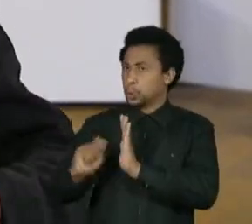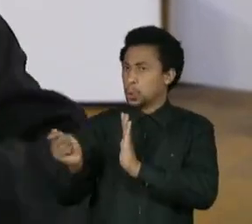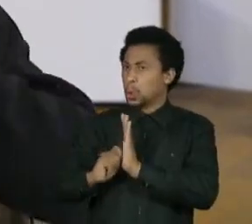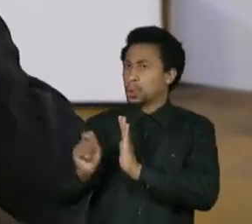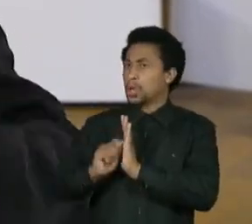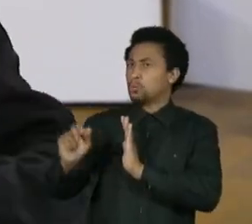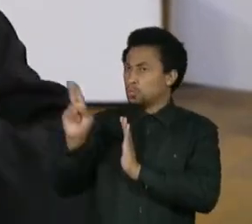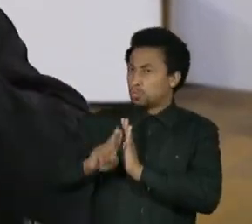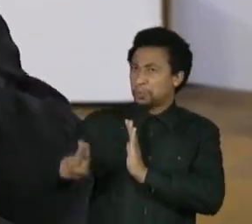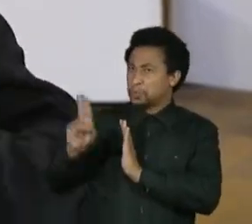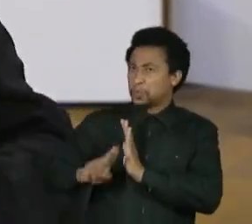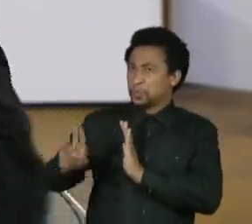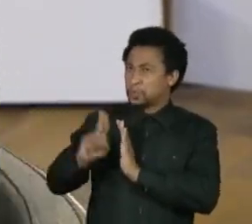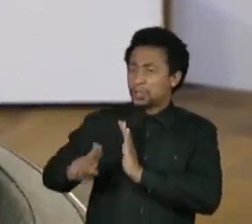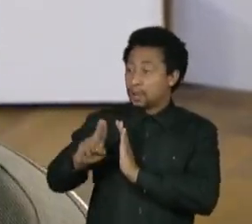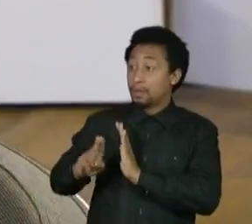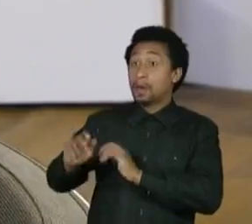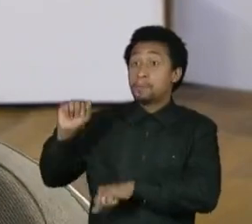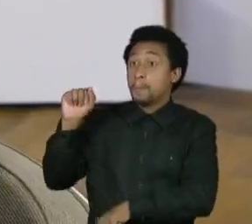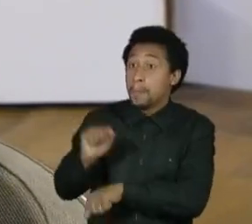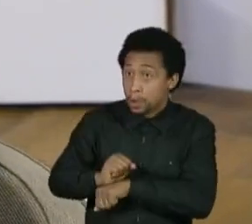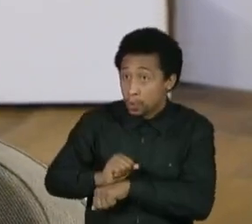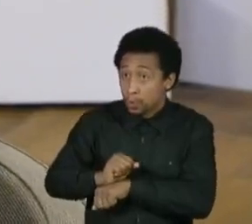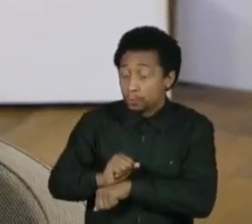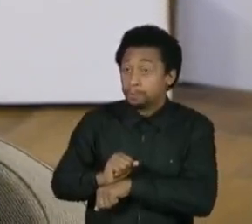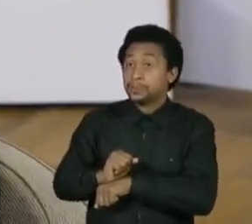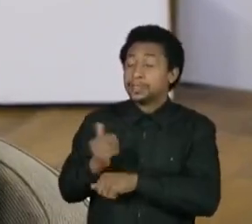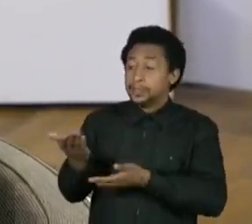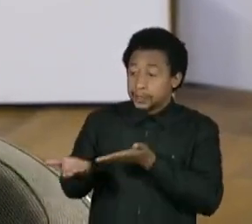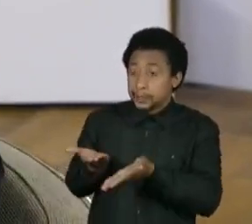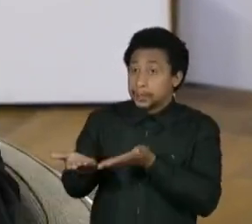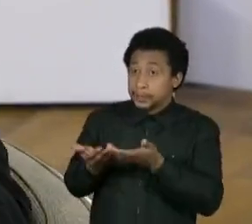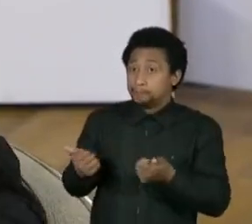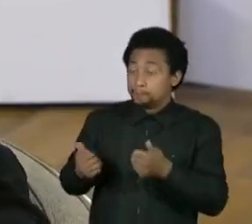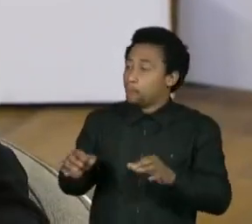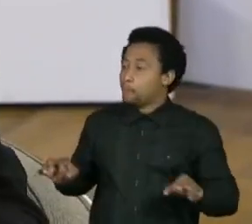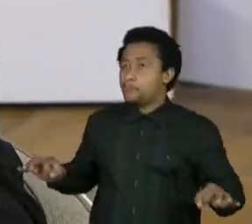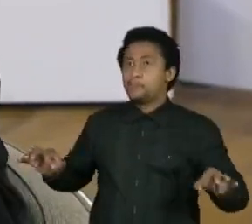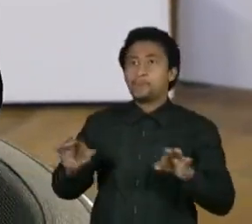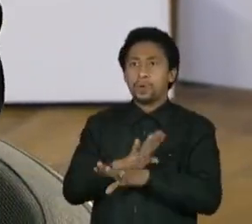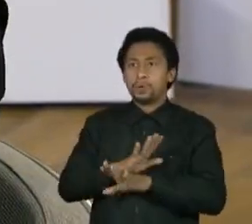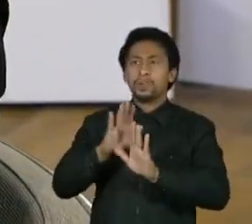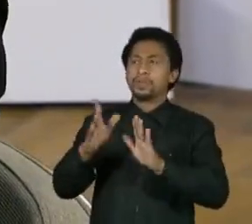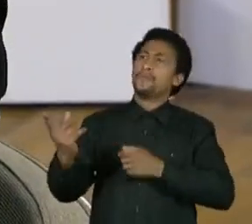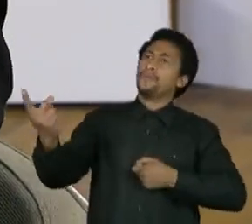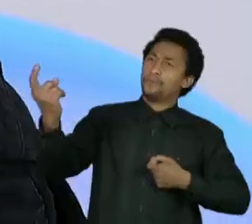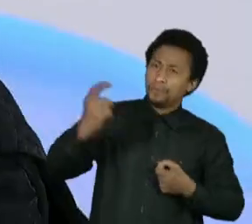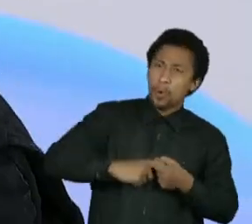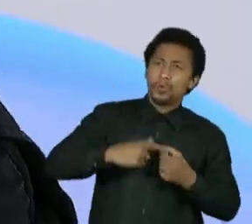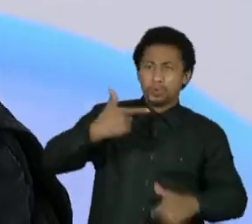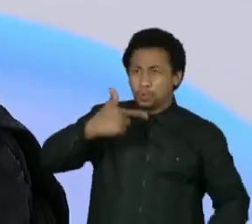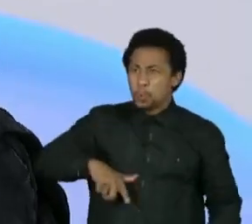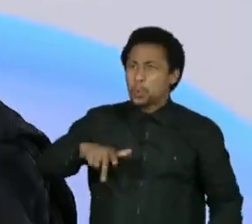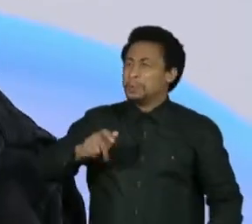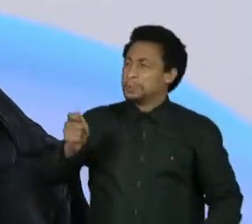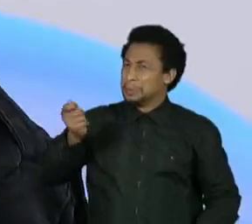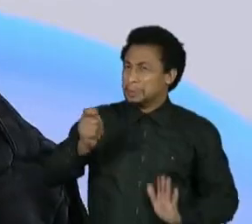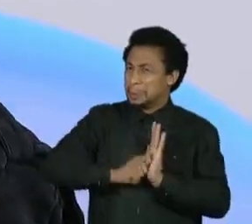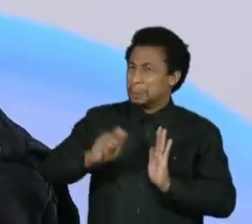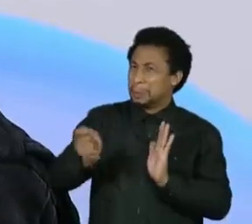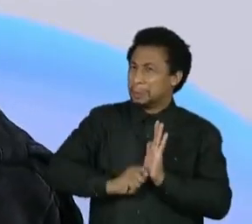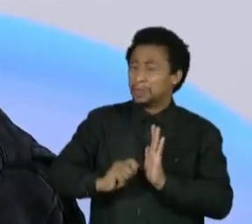droga na mesma quantidade da da mesma forma que você usava antes e você se internado é uma recaída quando você faz um tratamento